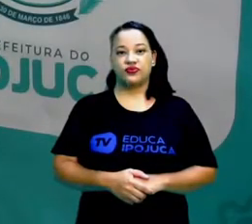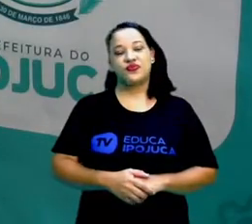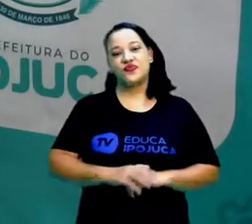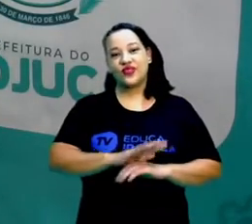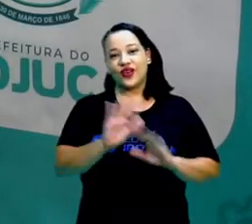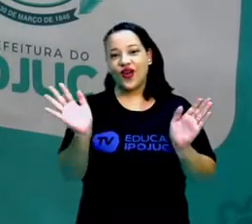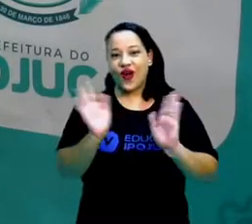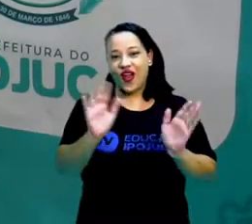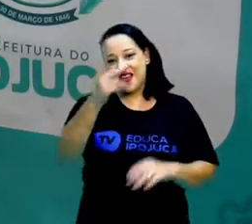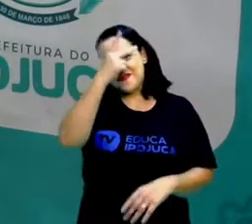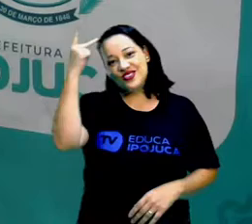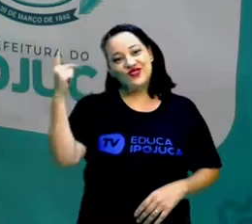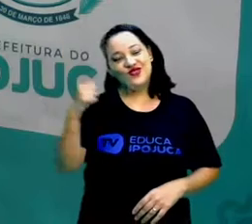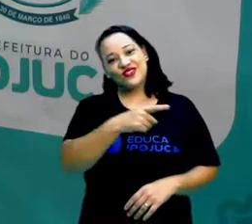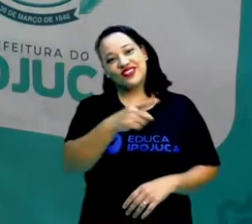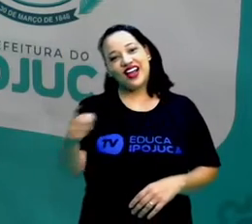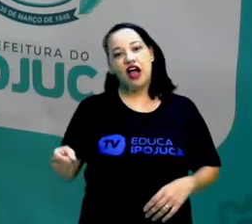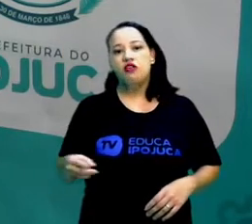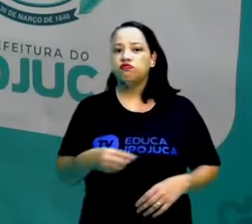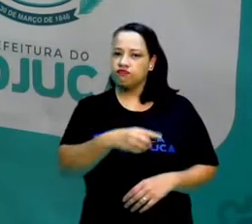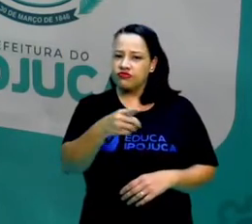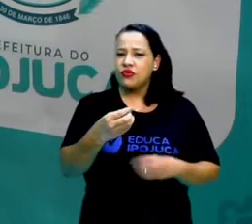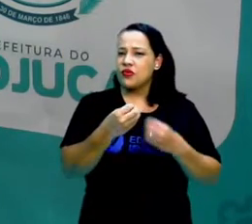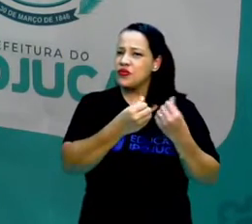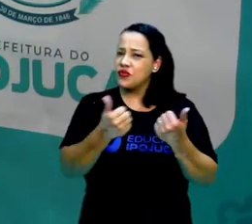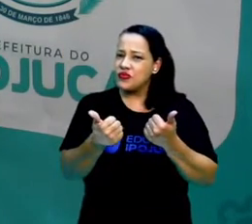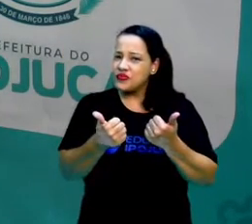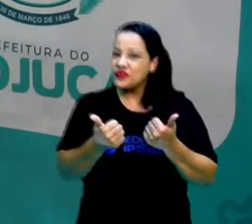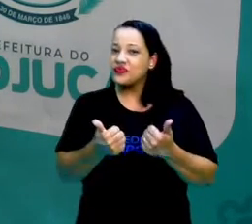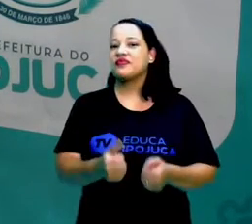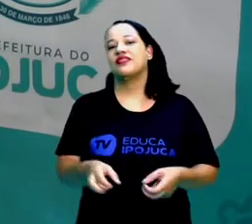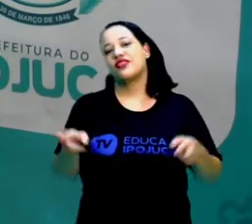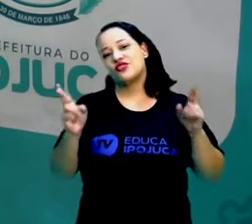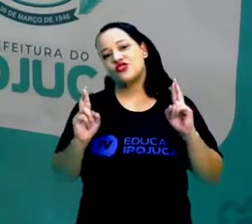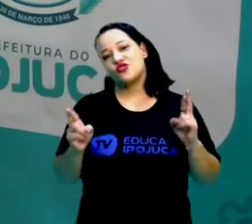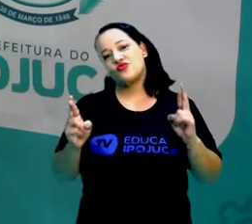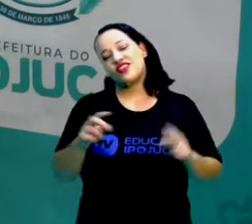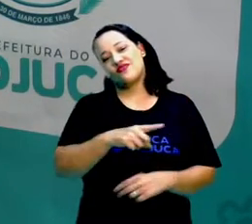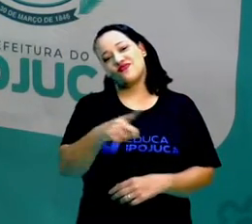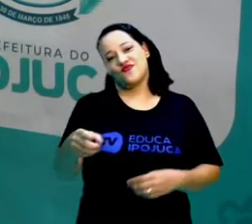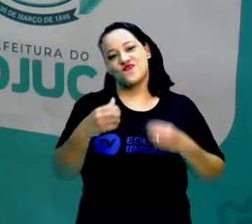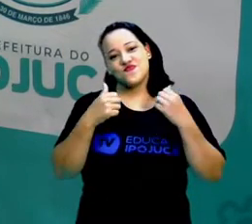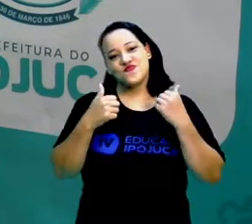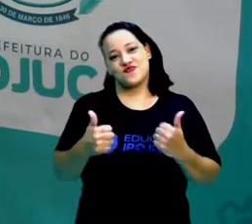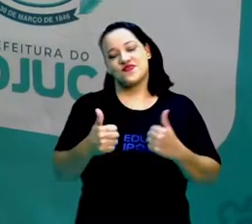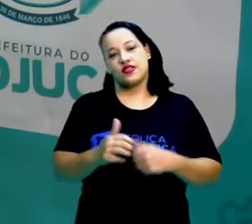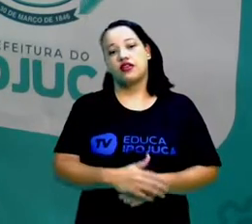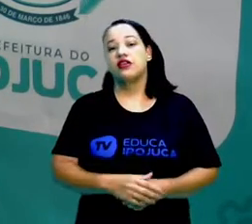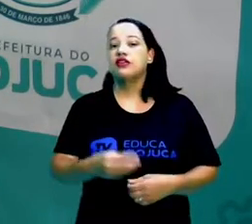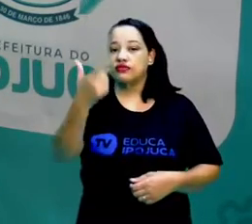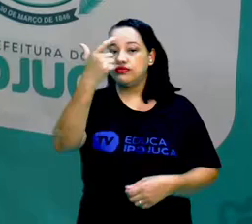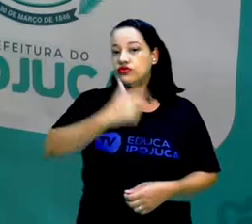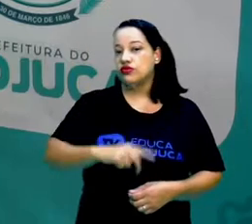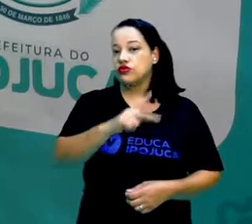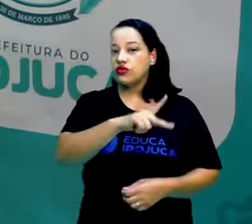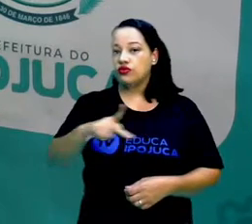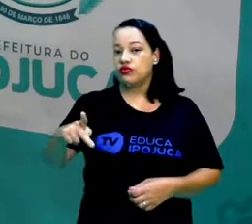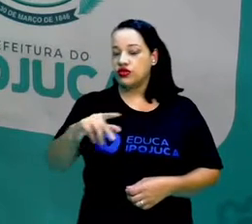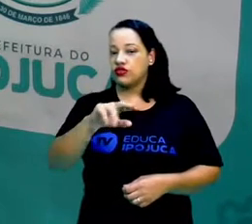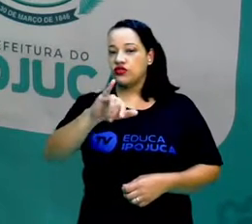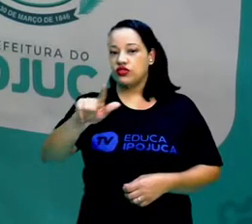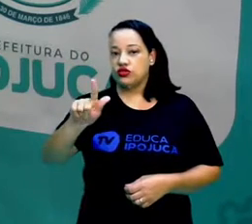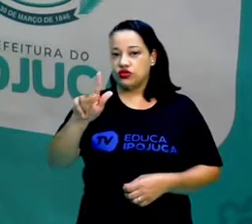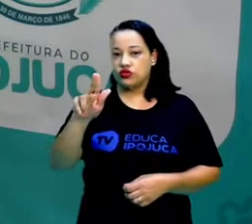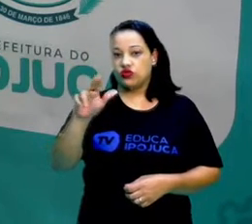o Olá pessoal como é que estão vocês Espero que estejam todos muito bem aqui o professor que está falando